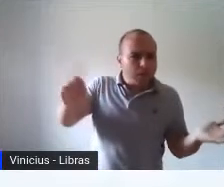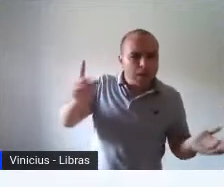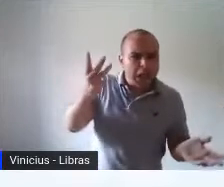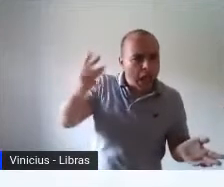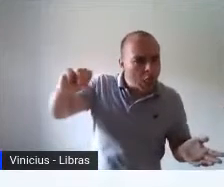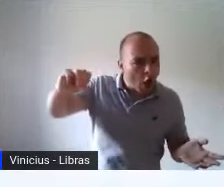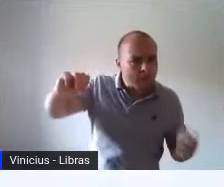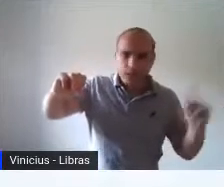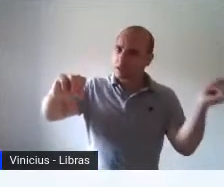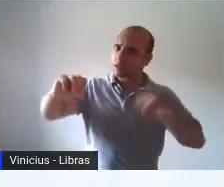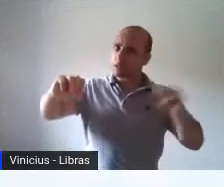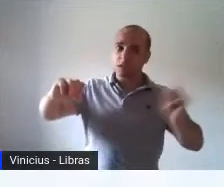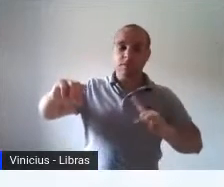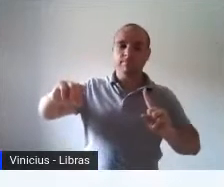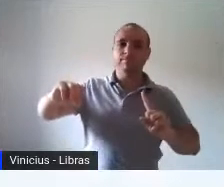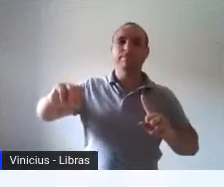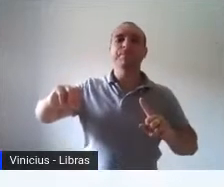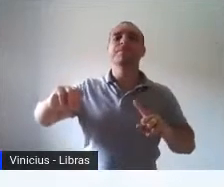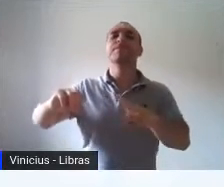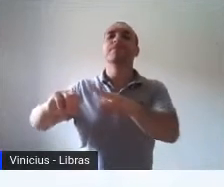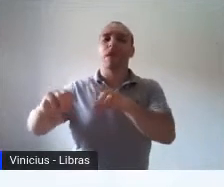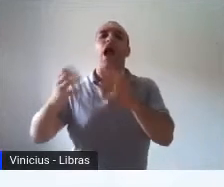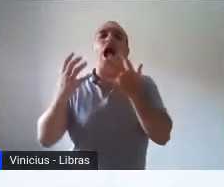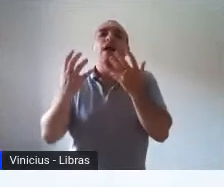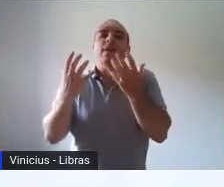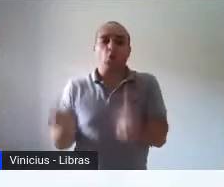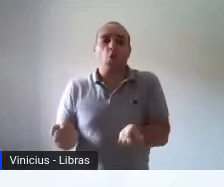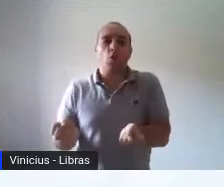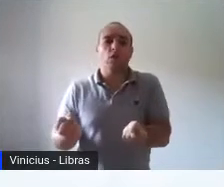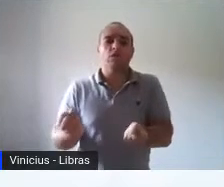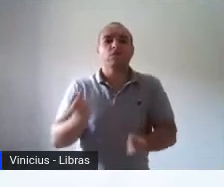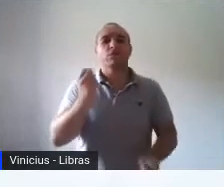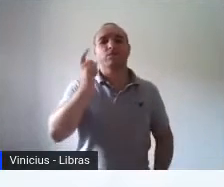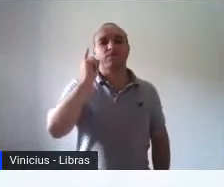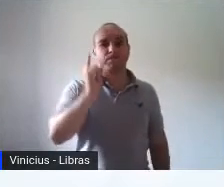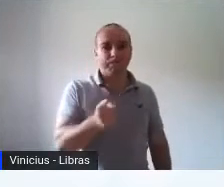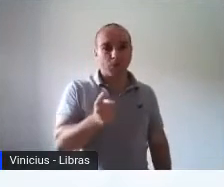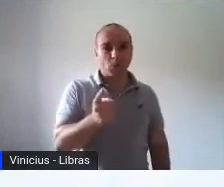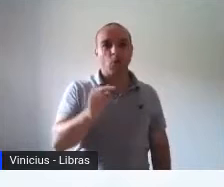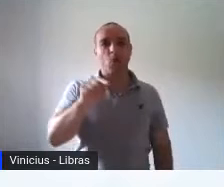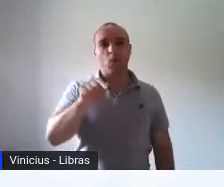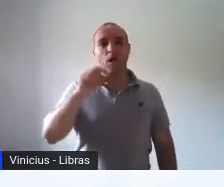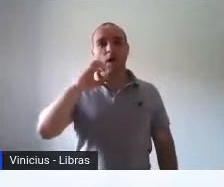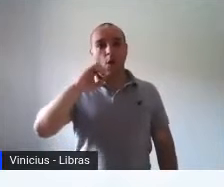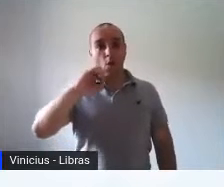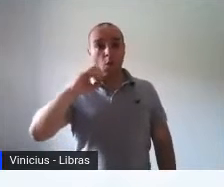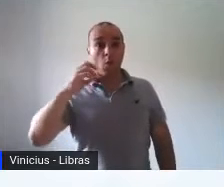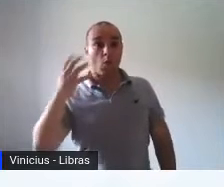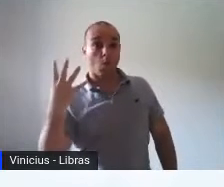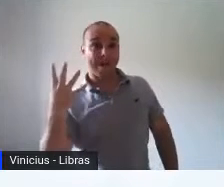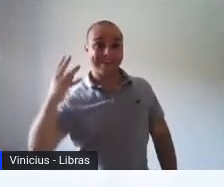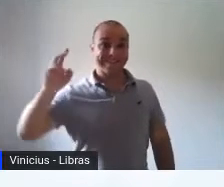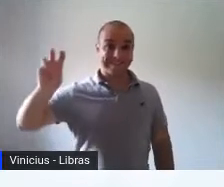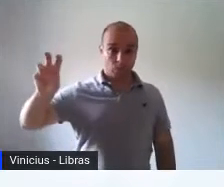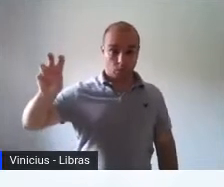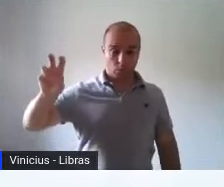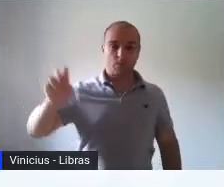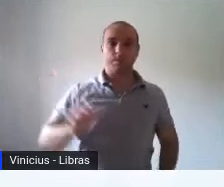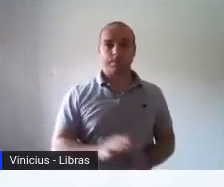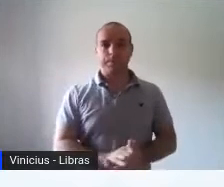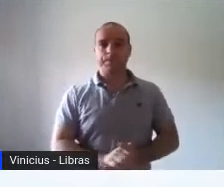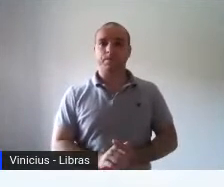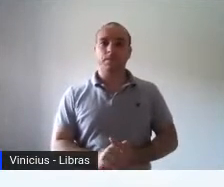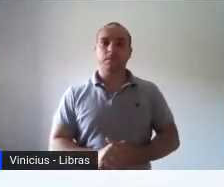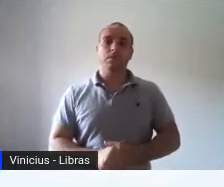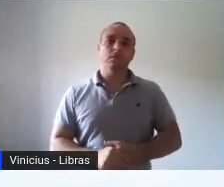Então, você teve esse problema. Já com relação ao salário mínimo desse ano, o governo até seguiu a estimativa do mercado para definir o